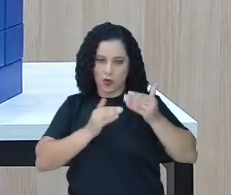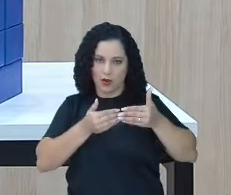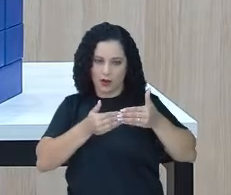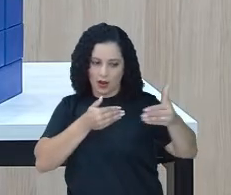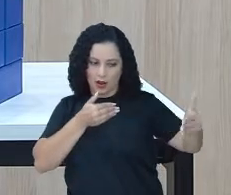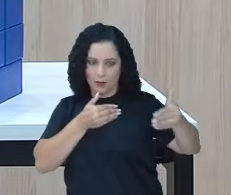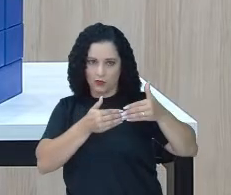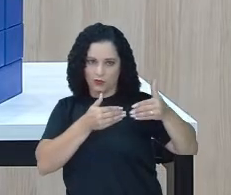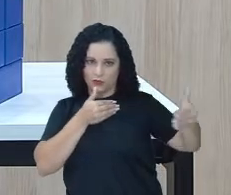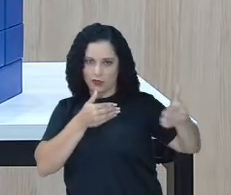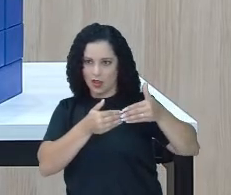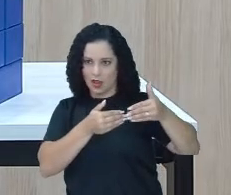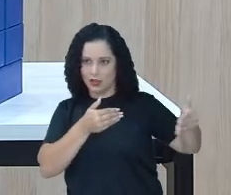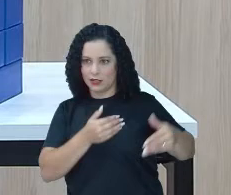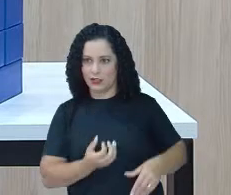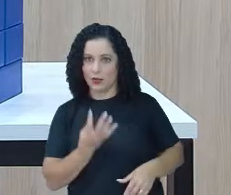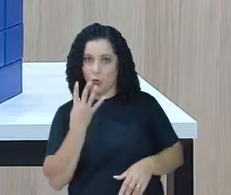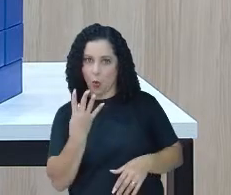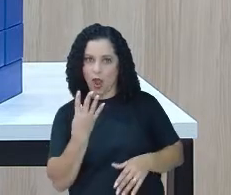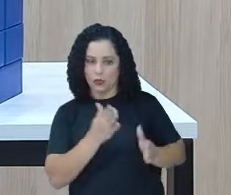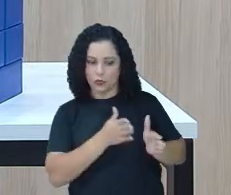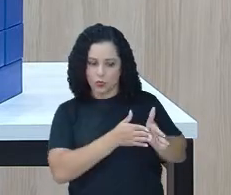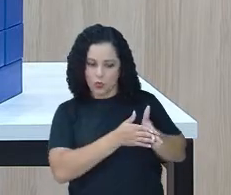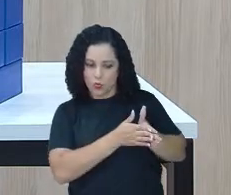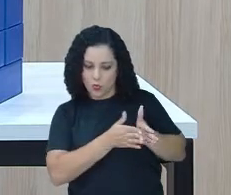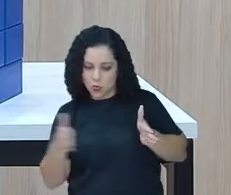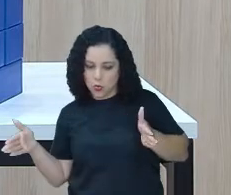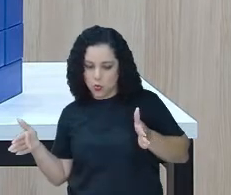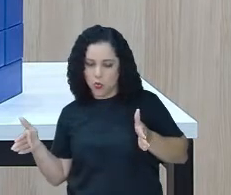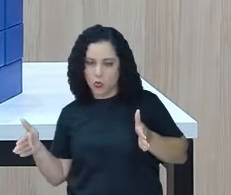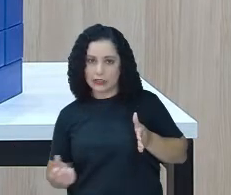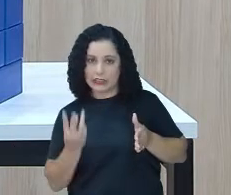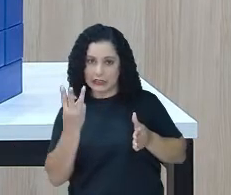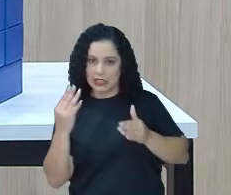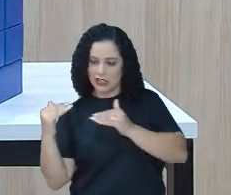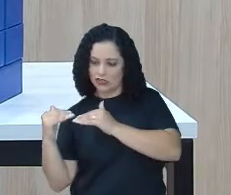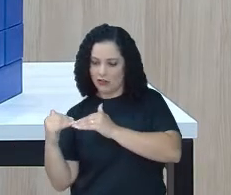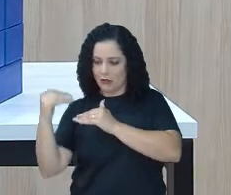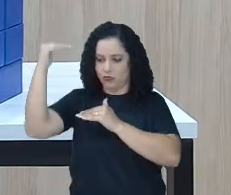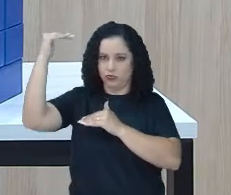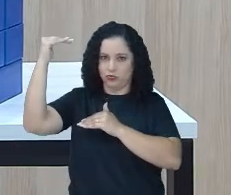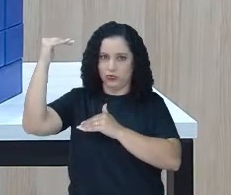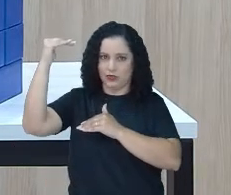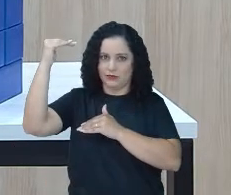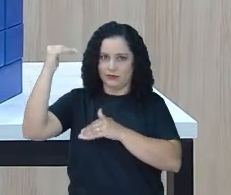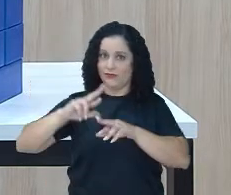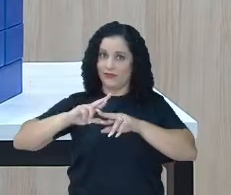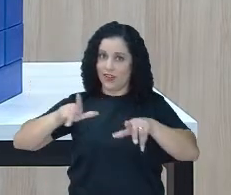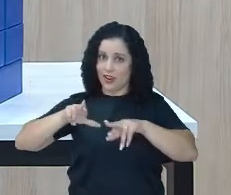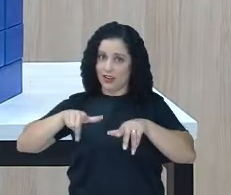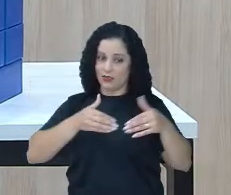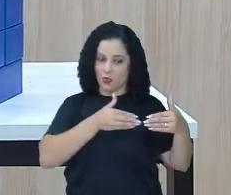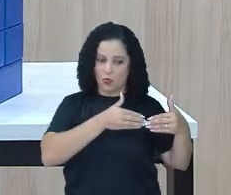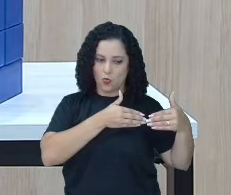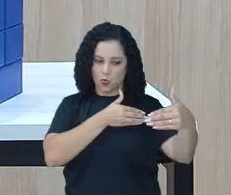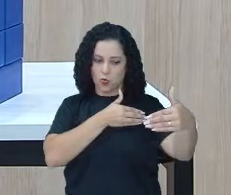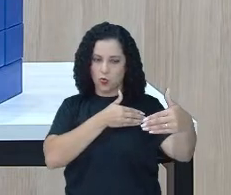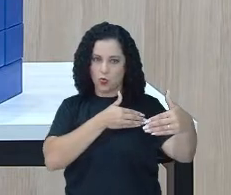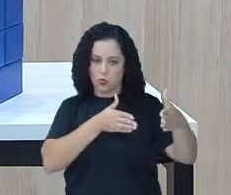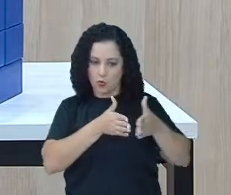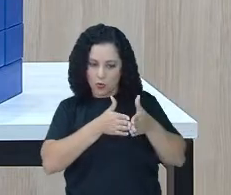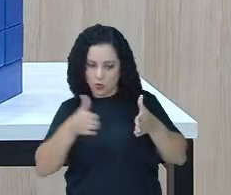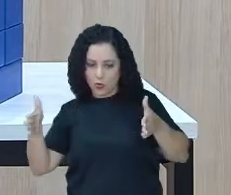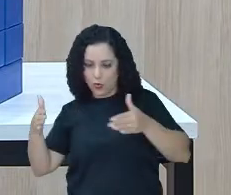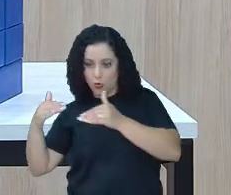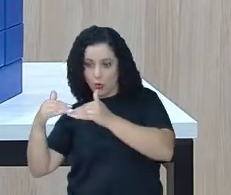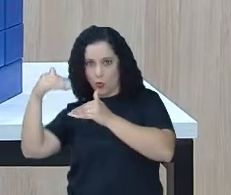perdão, 4 blocos no comprimento e 3 blocos na altura. Isso faz com que a gente tenha a mesma ideia de